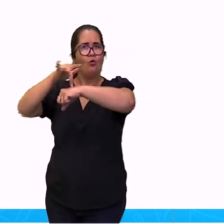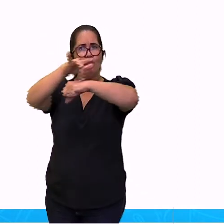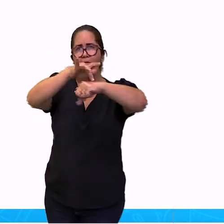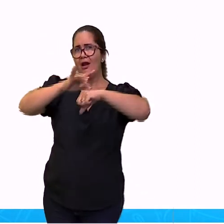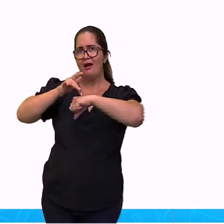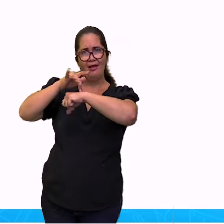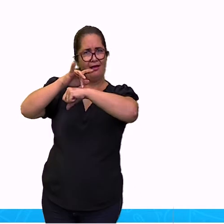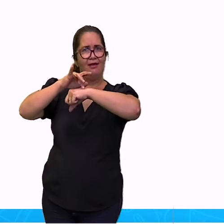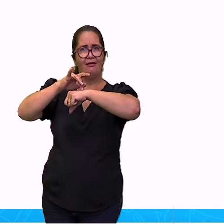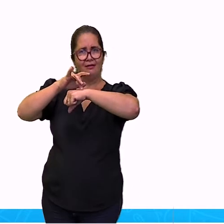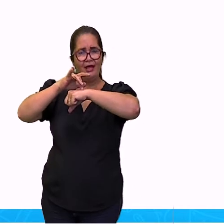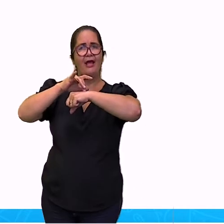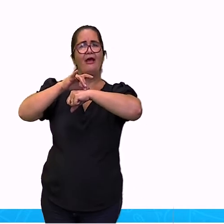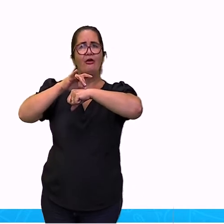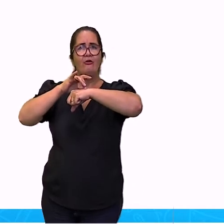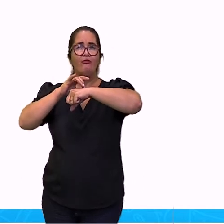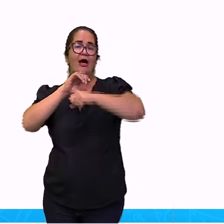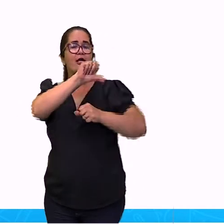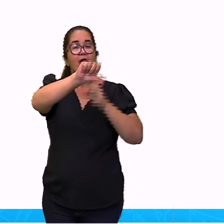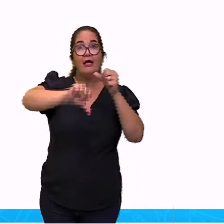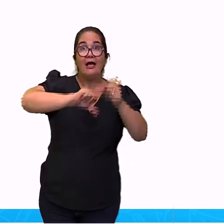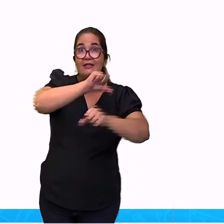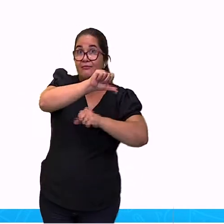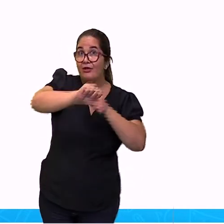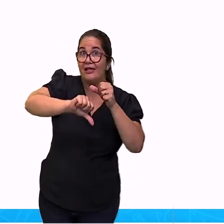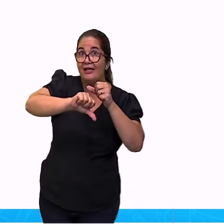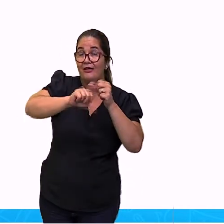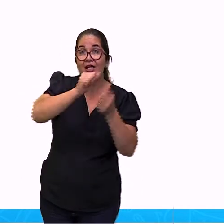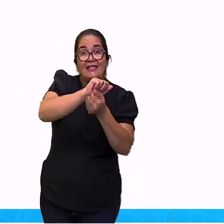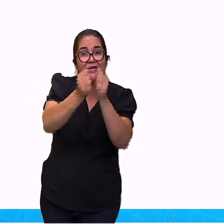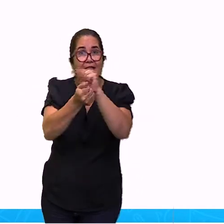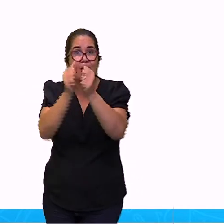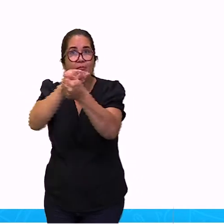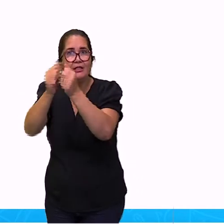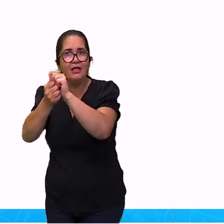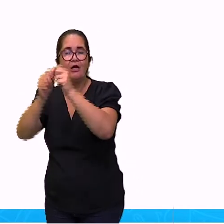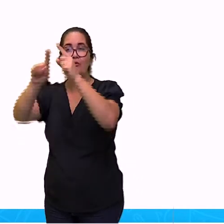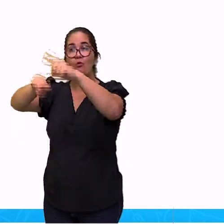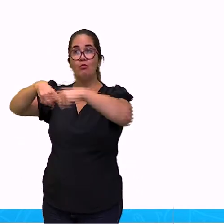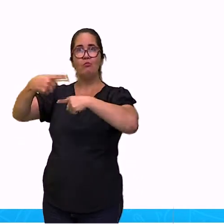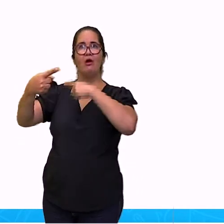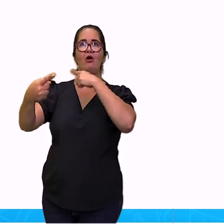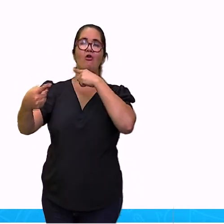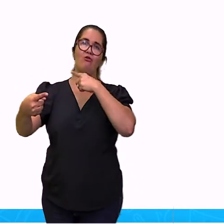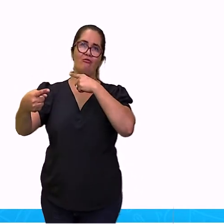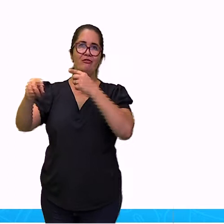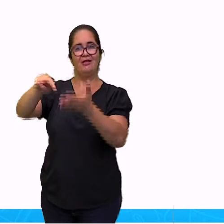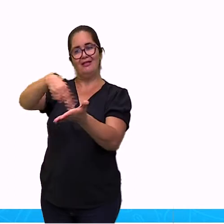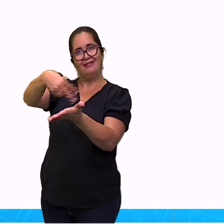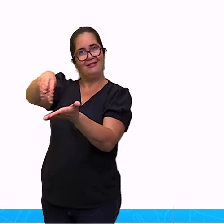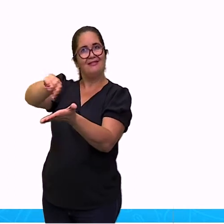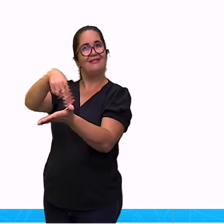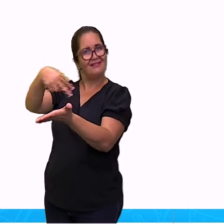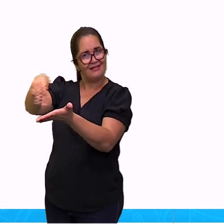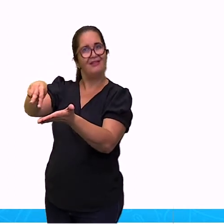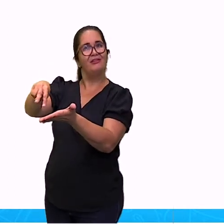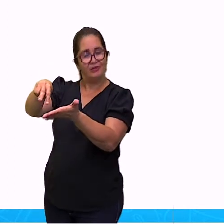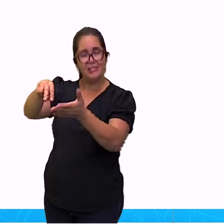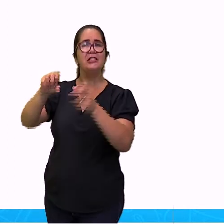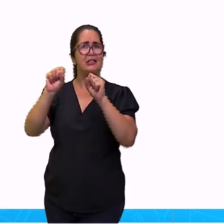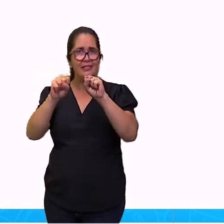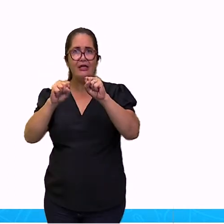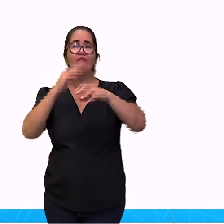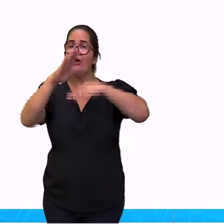novas formas, e aí surge a dança moderna. Uma nova preocupação com os movimentos executados que se tornam